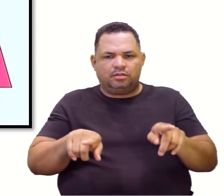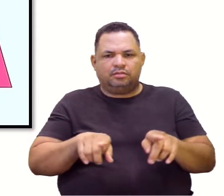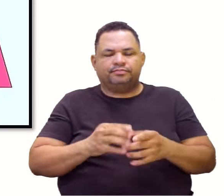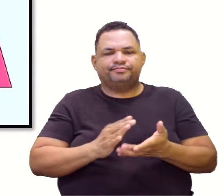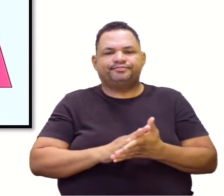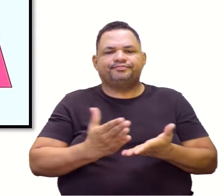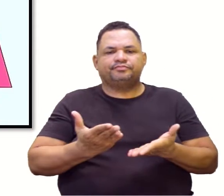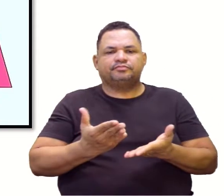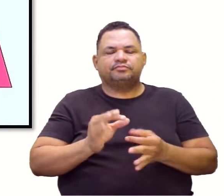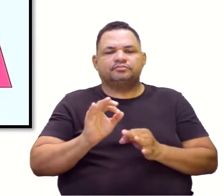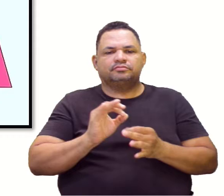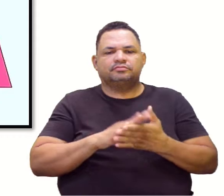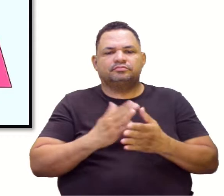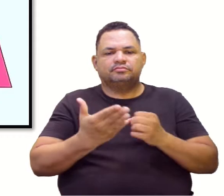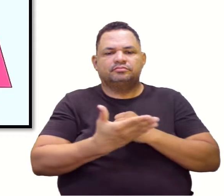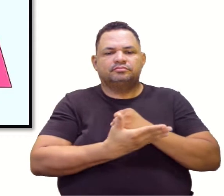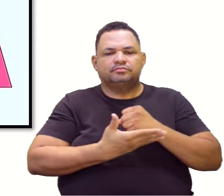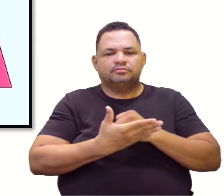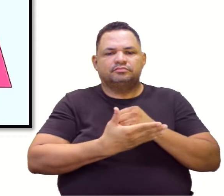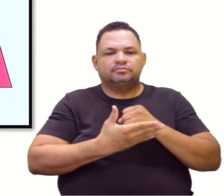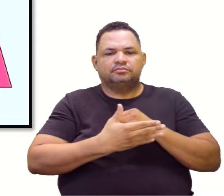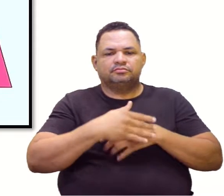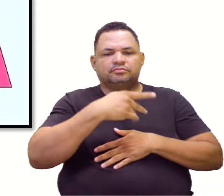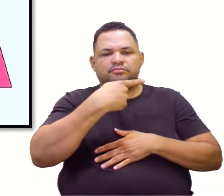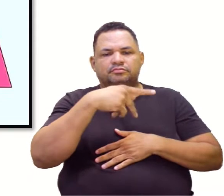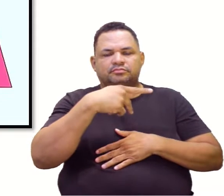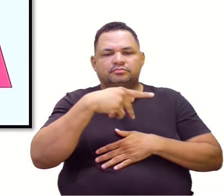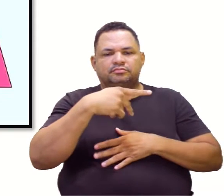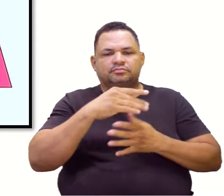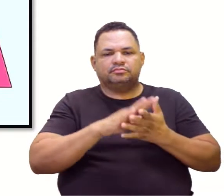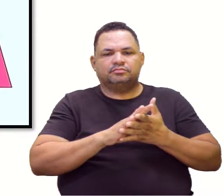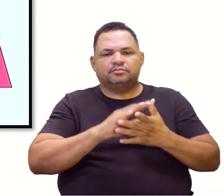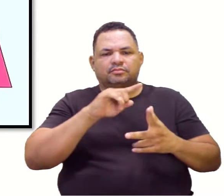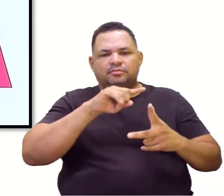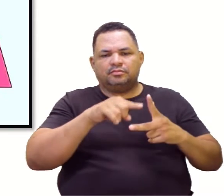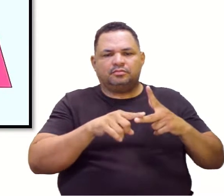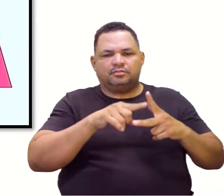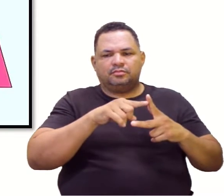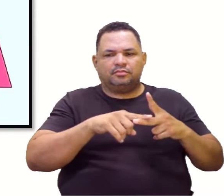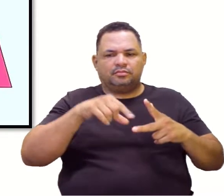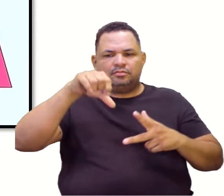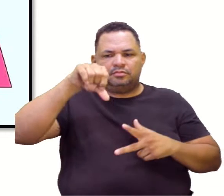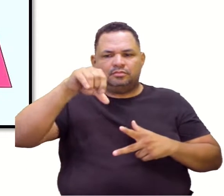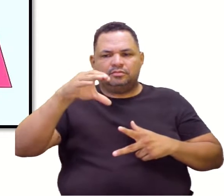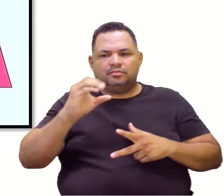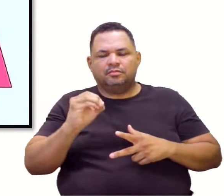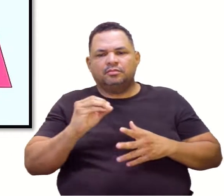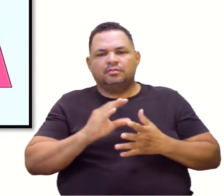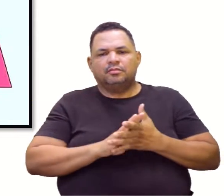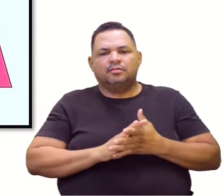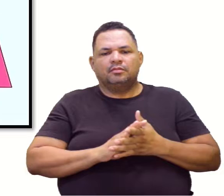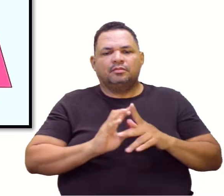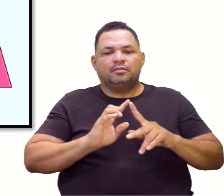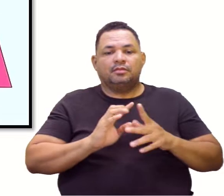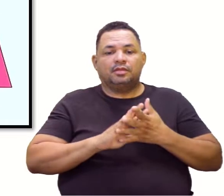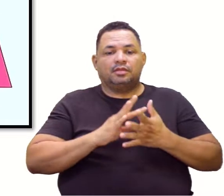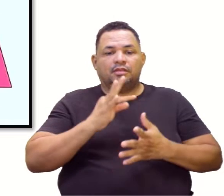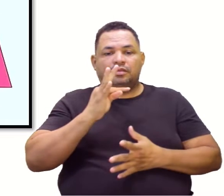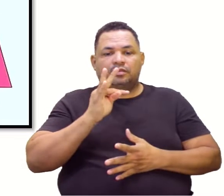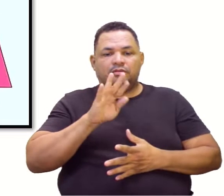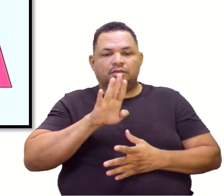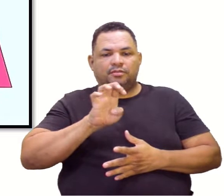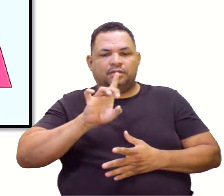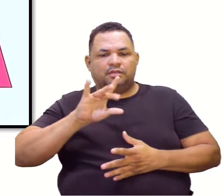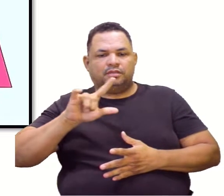paralelos iguais e bases e pares de ângulos retos, tá certo? Já o trapézio, né,